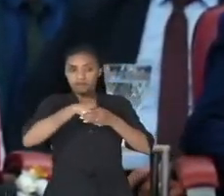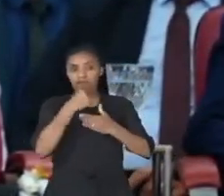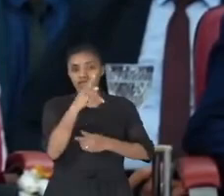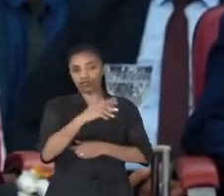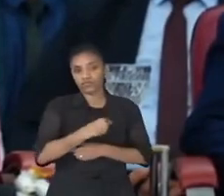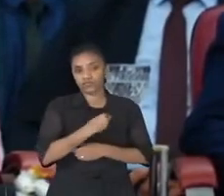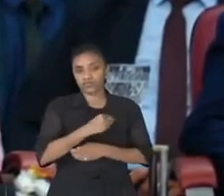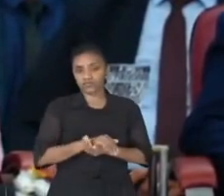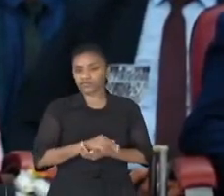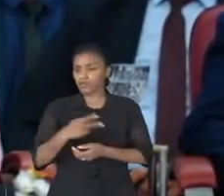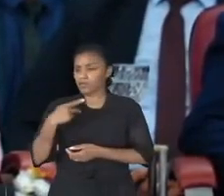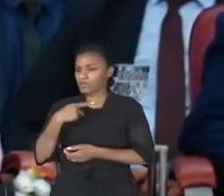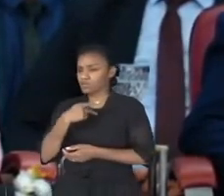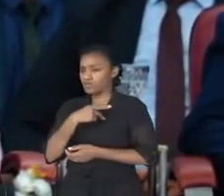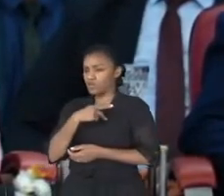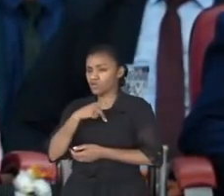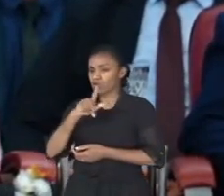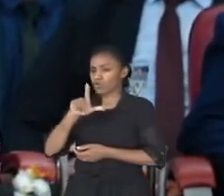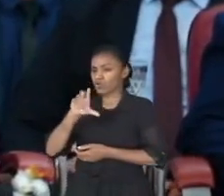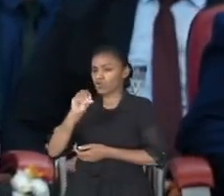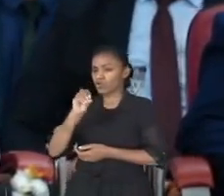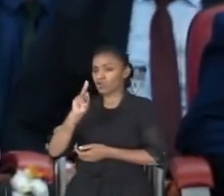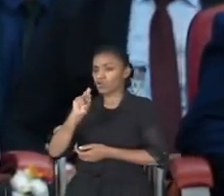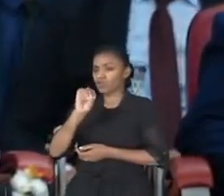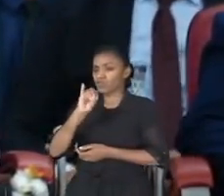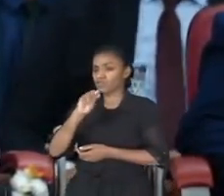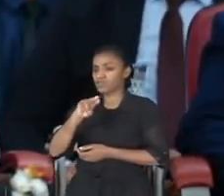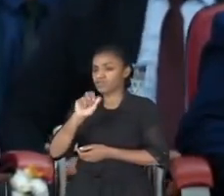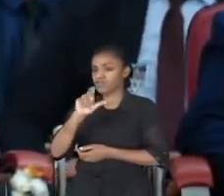Pastor Ronaldo, por favor, me ajude aqui, venha cá.